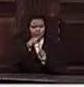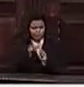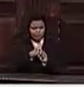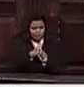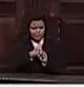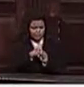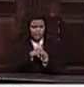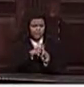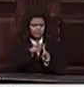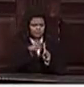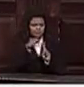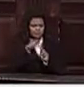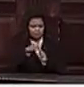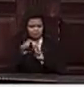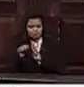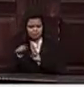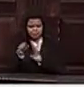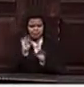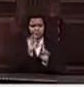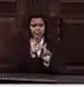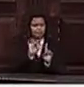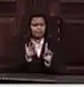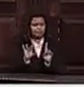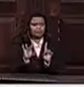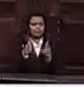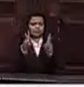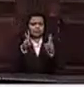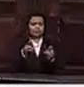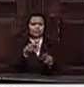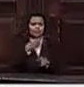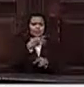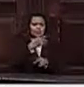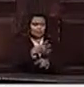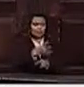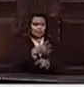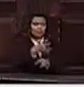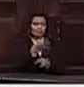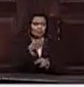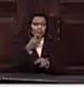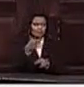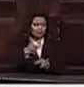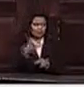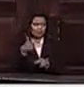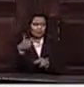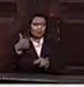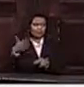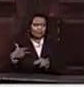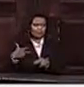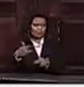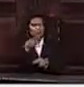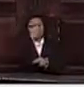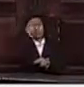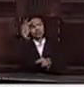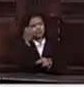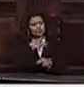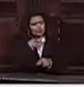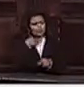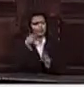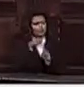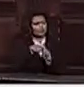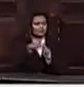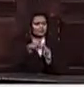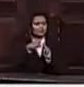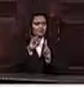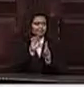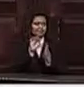de 453 homicídios ao mês. Se fôssemos calcular o número diário, nós podemos dizer,